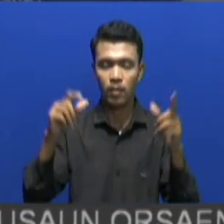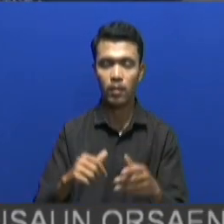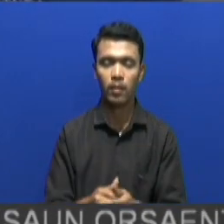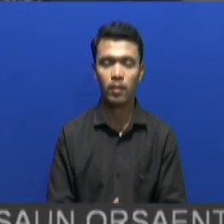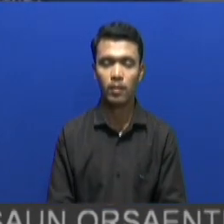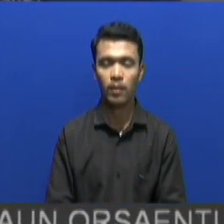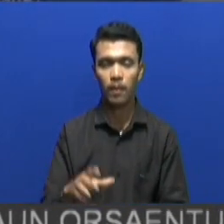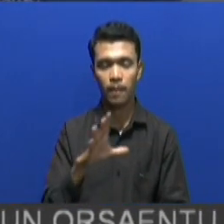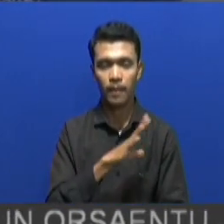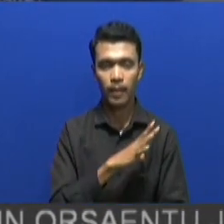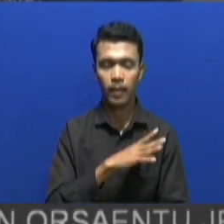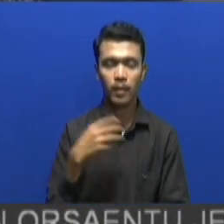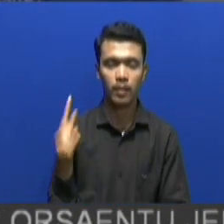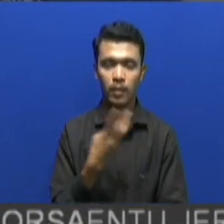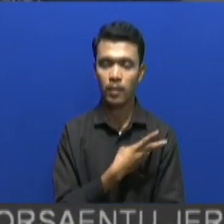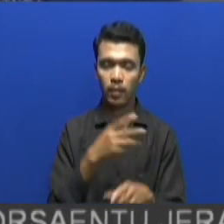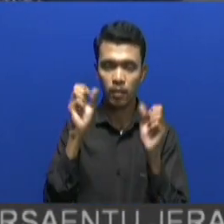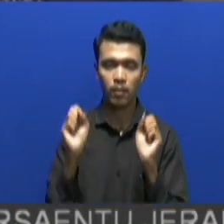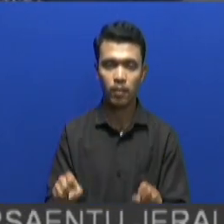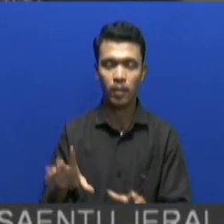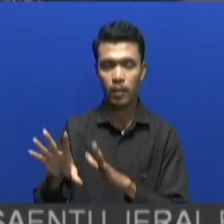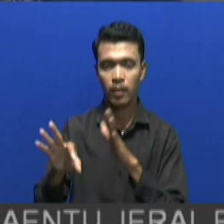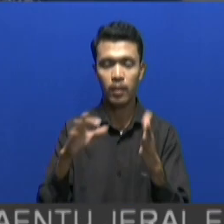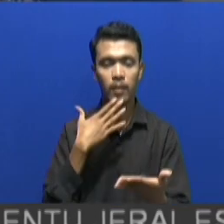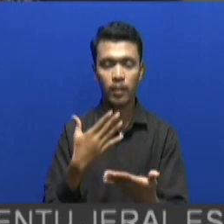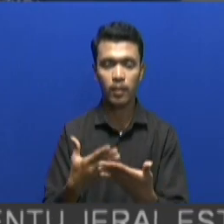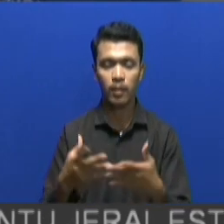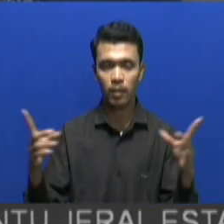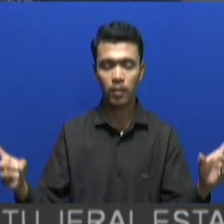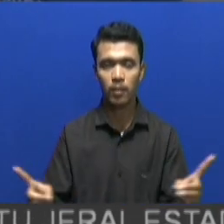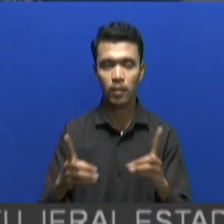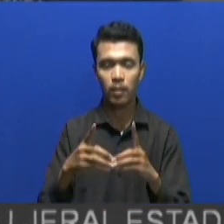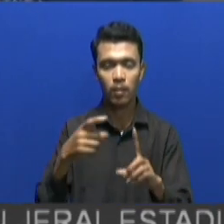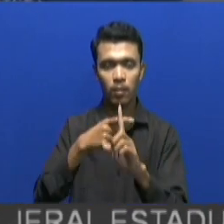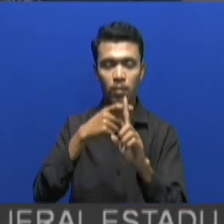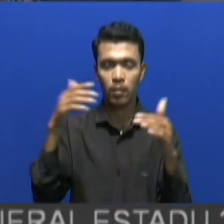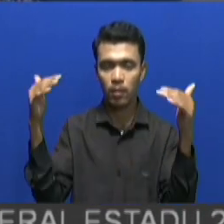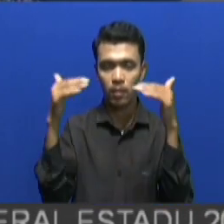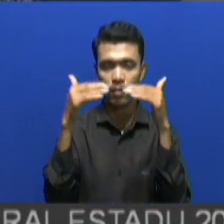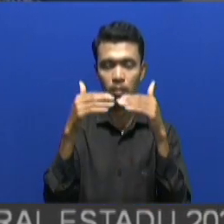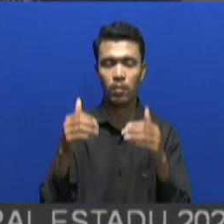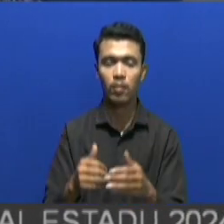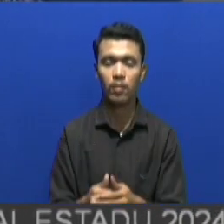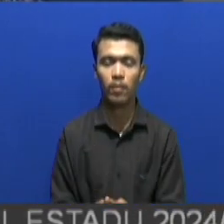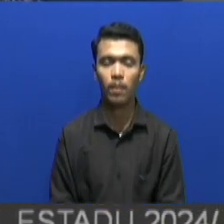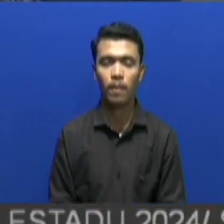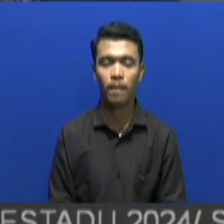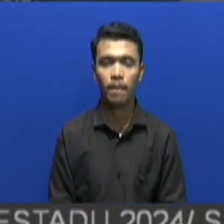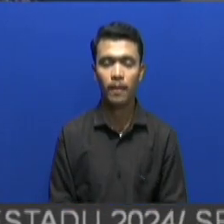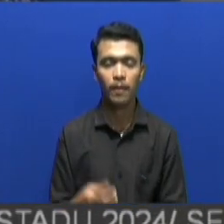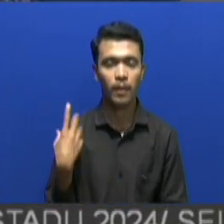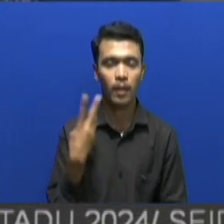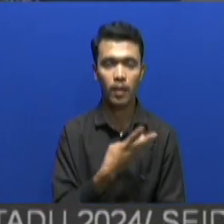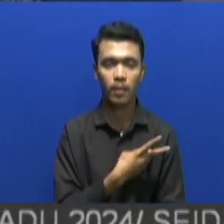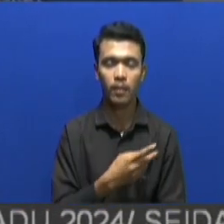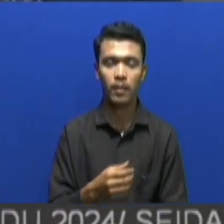privado, espera que a gente receba um benefício direto ou indireto, se encontra o seu mesmo que se halau, é B2B. Neve, mas se